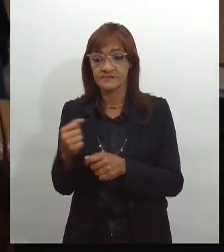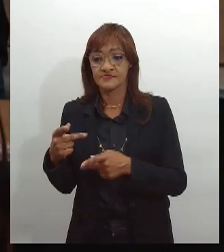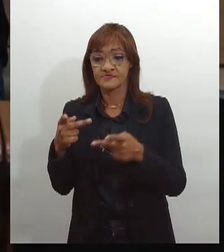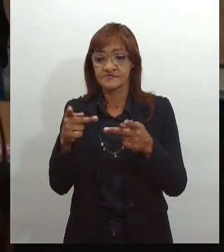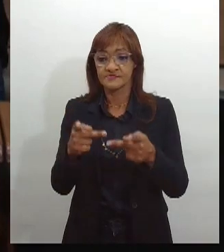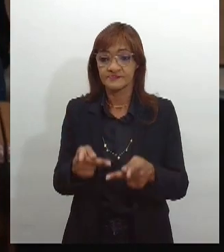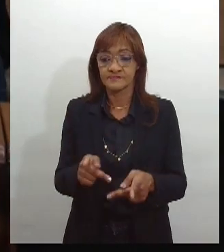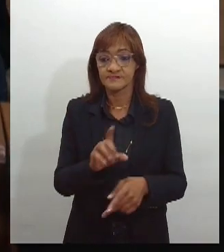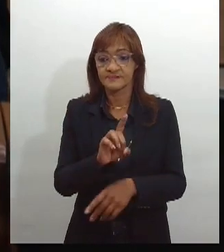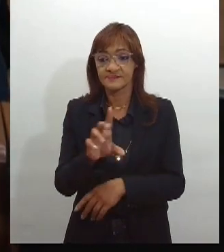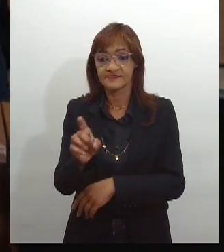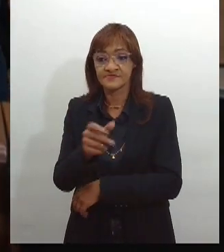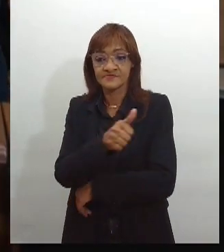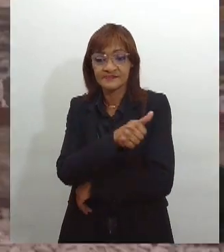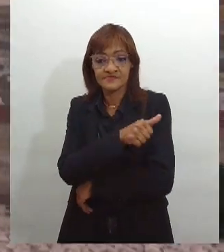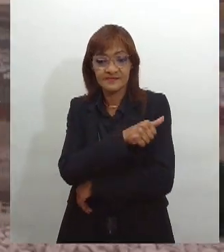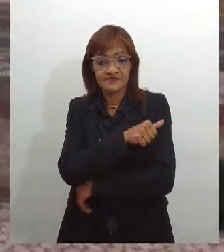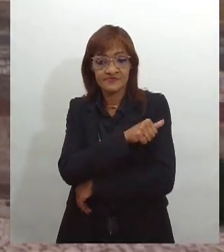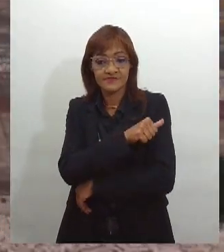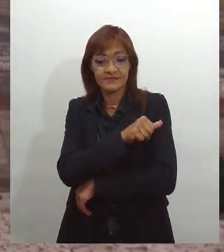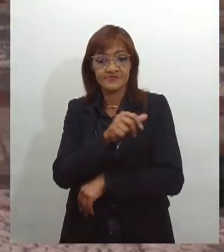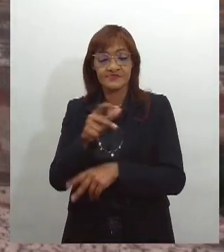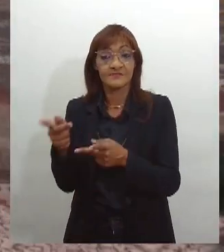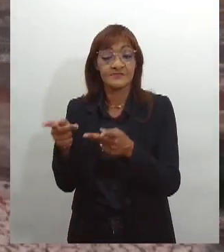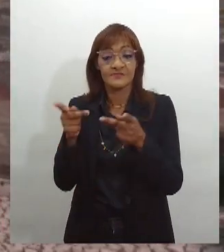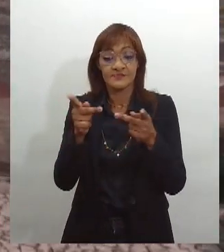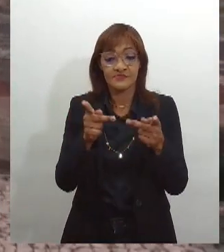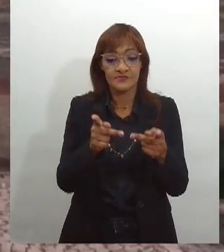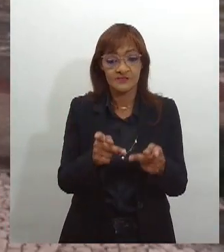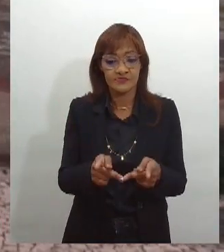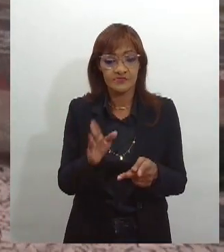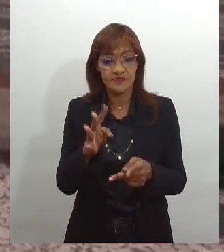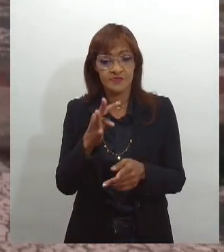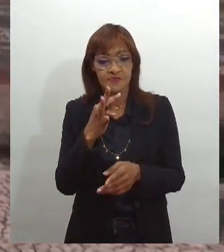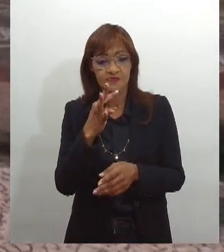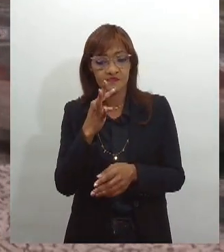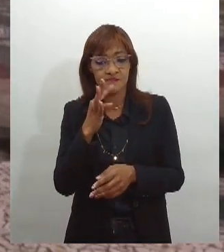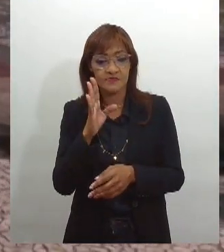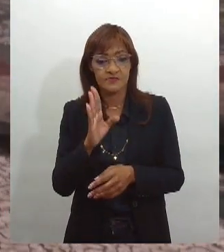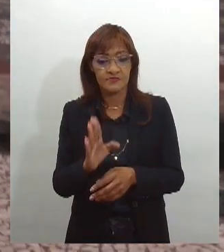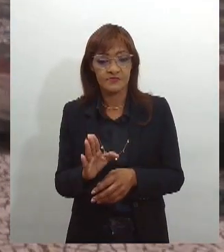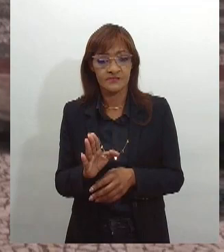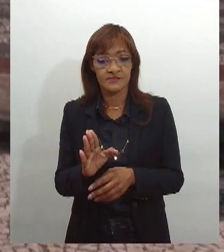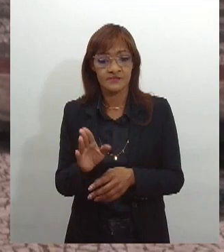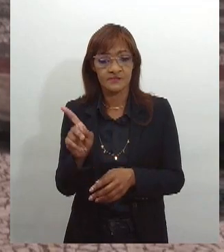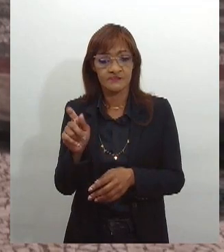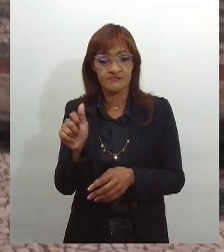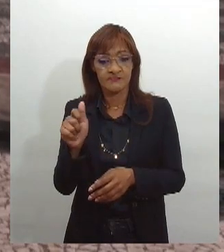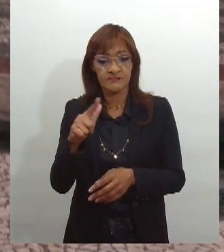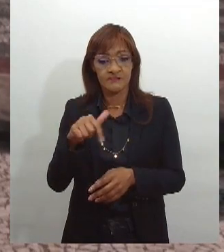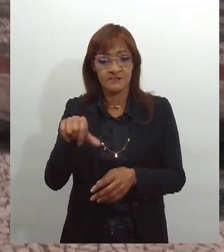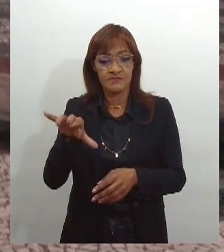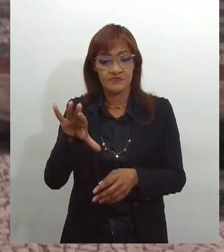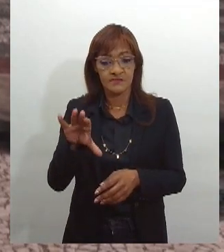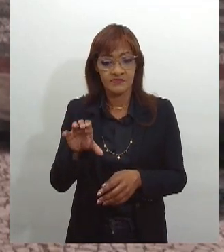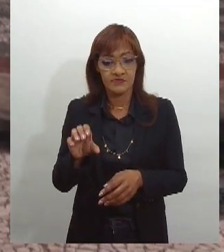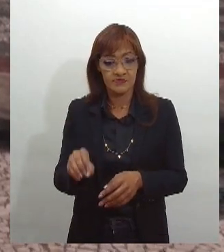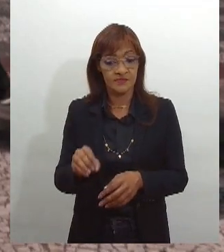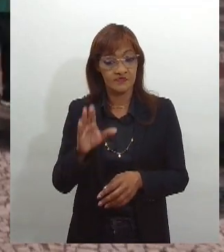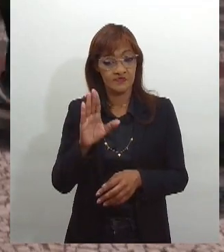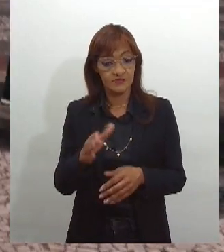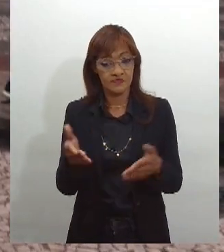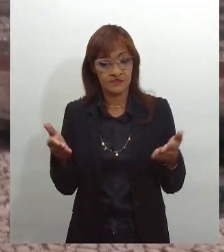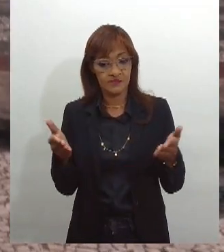convidados a conhecer um pouco mais da história do Palácio Fausto Cardoso, onde atualmente funciona a Escola